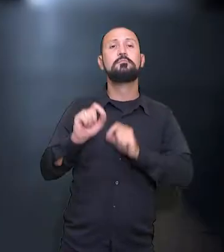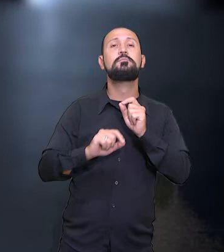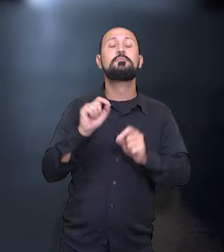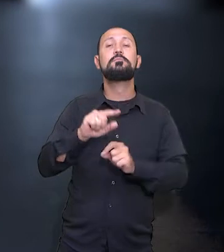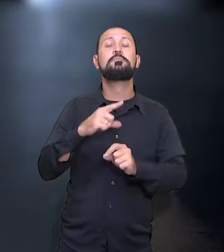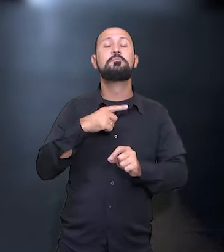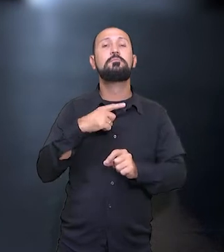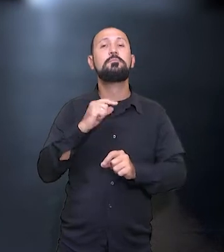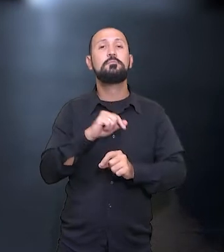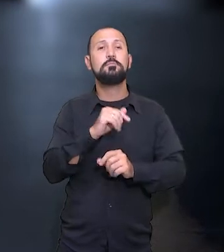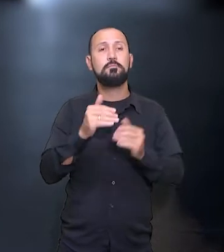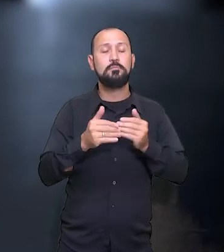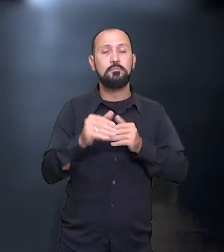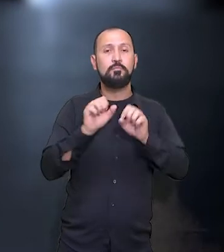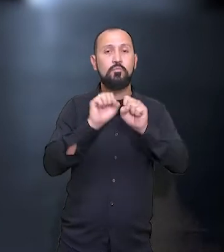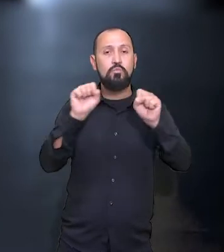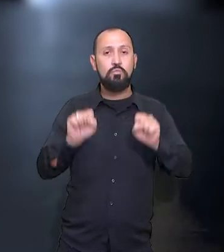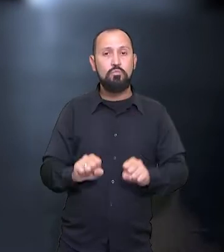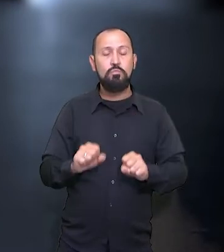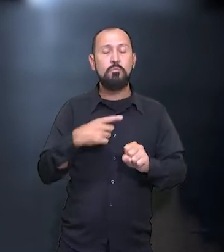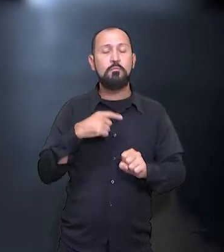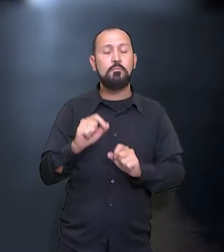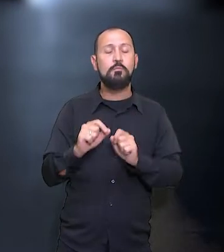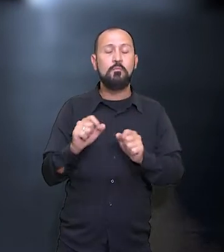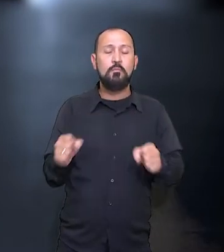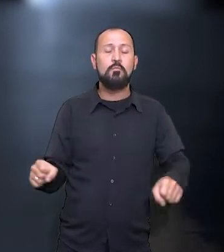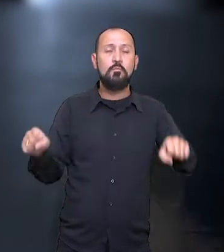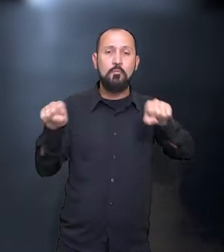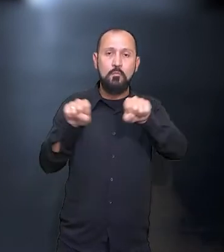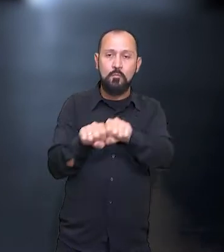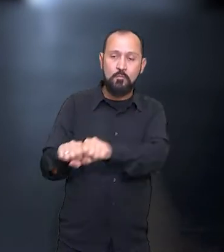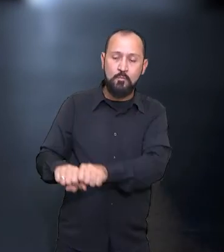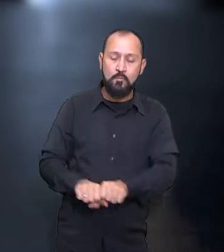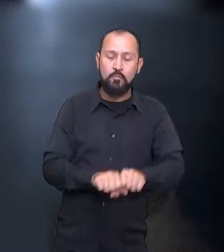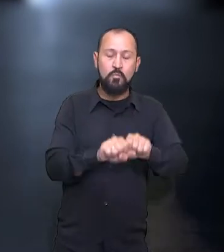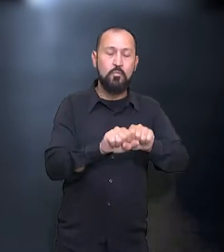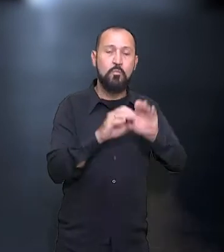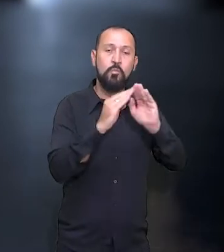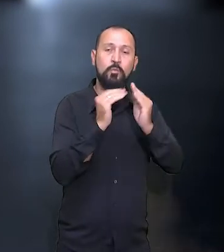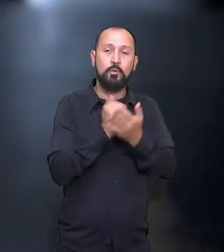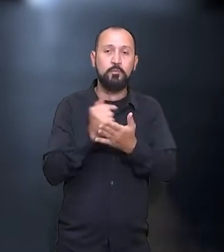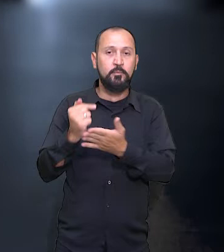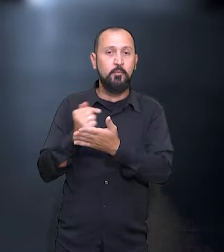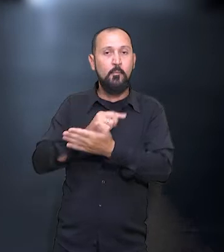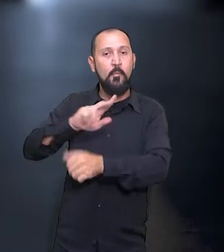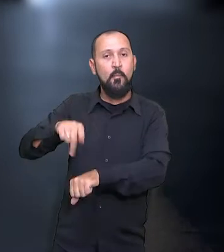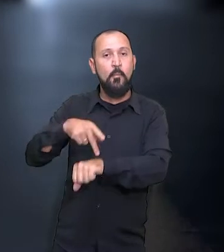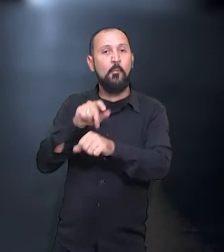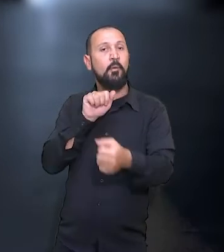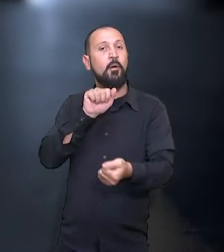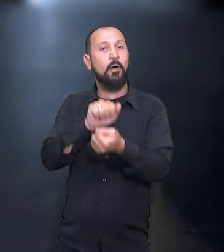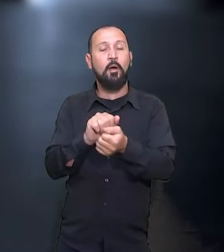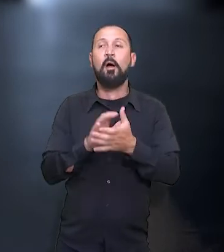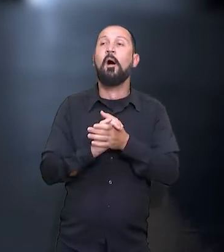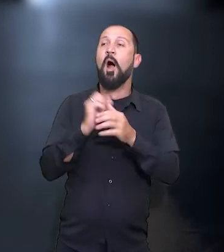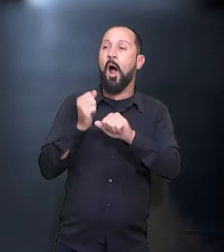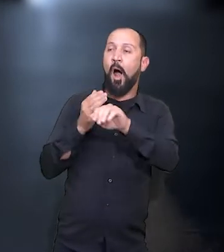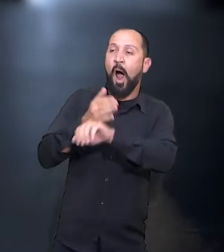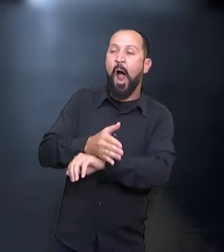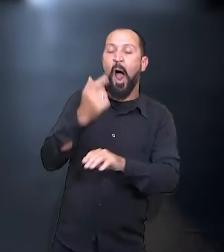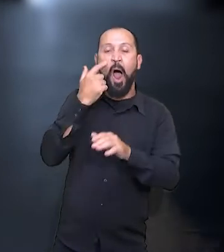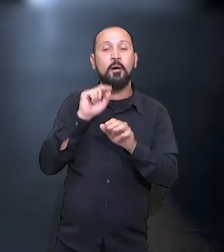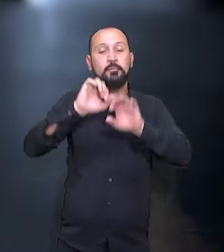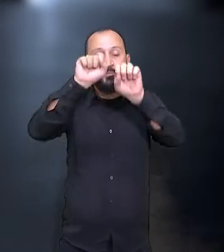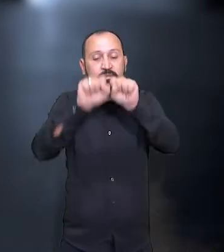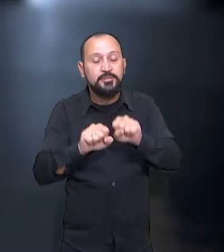ano. E o que o SERP vai ser? Ele vai ser o sistema que vai integrar todos os cartórios do país nesse sistema. Então, eu vou poder